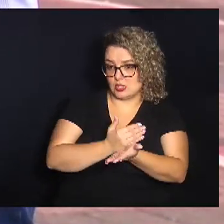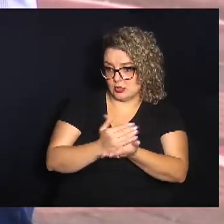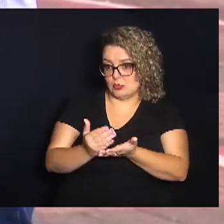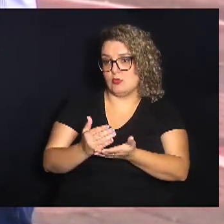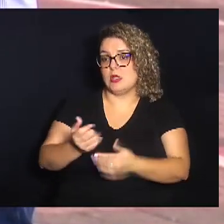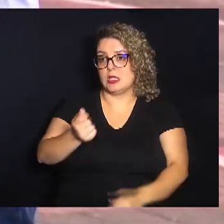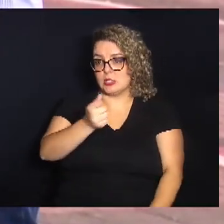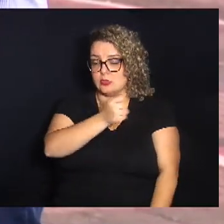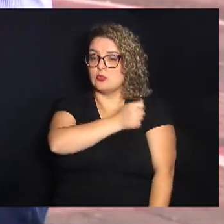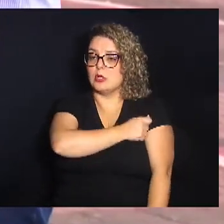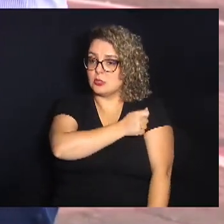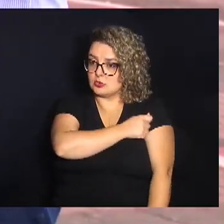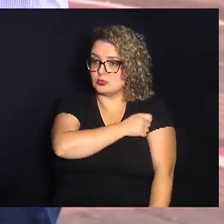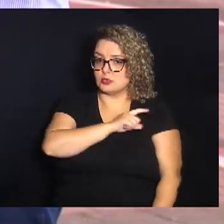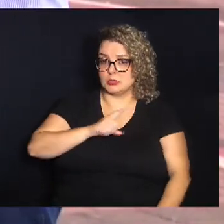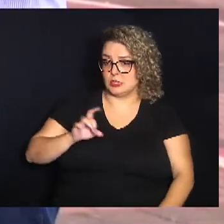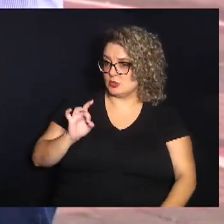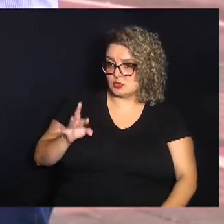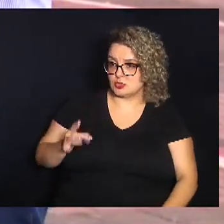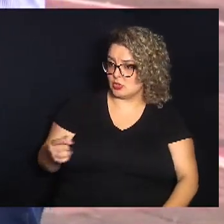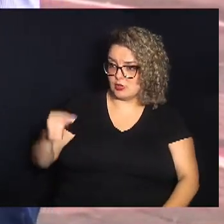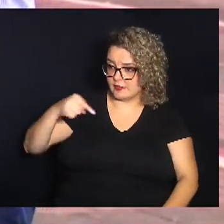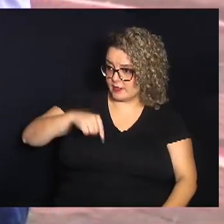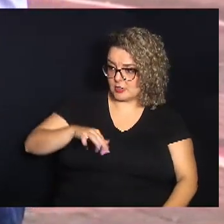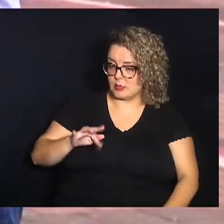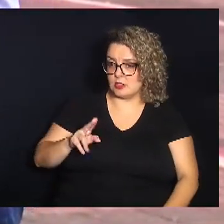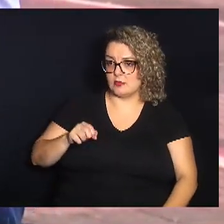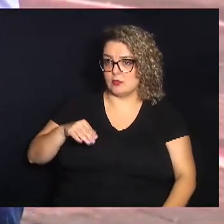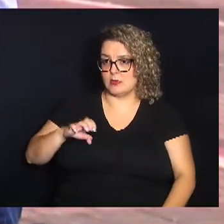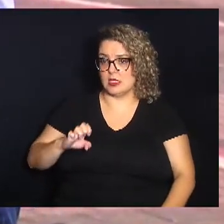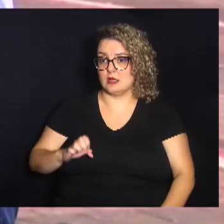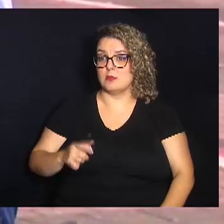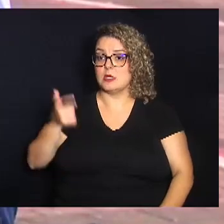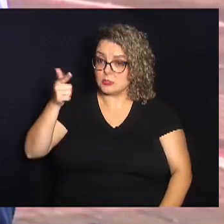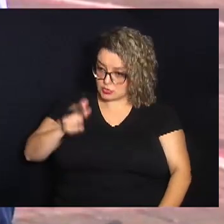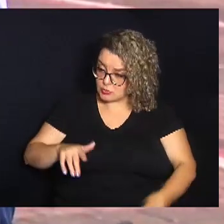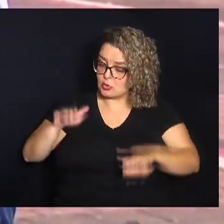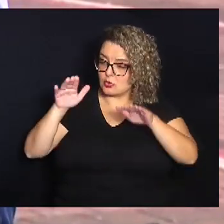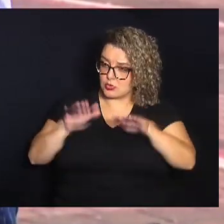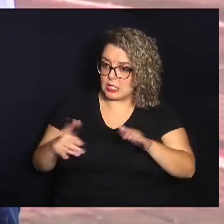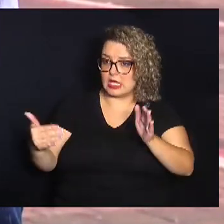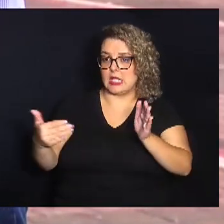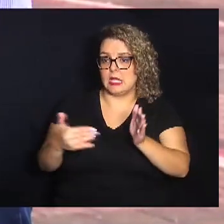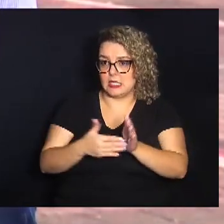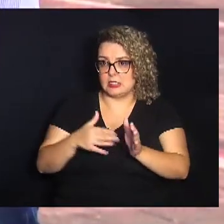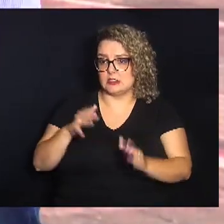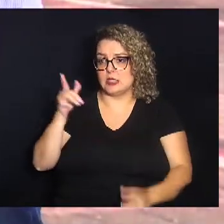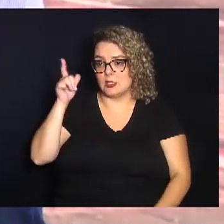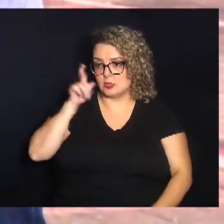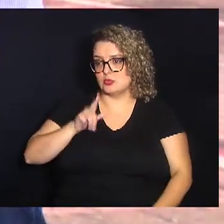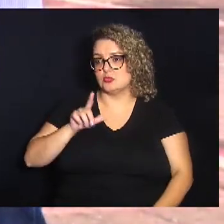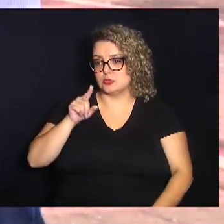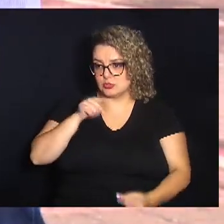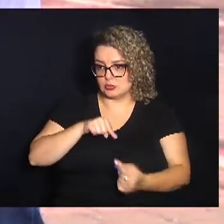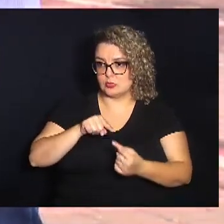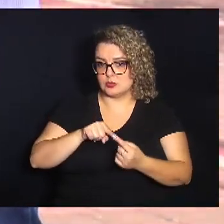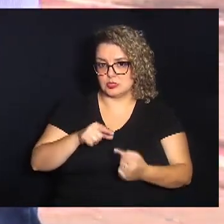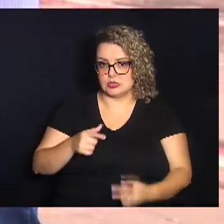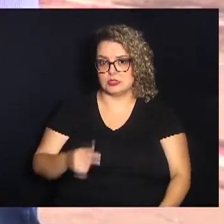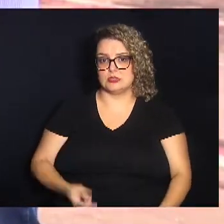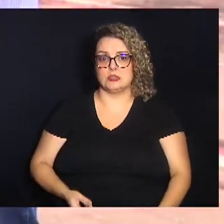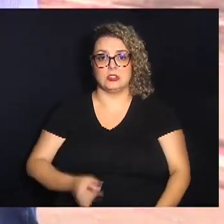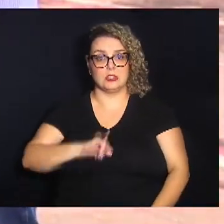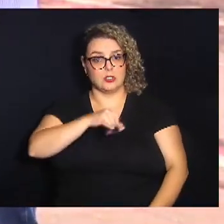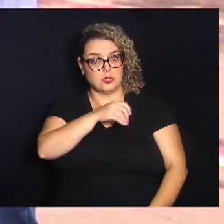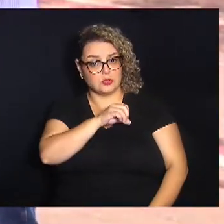aluno ele não somente venha para a FUMEC, mas para que ele permaneça na FUMEC até atingir o seu objetivo. Então, José